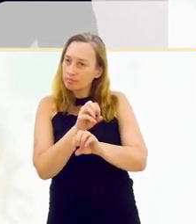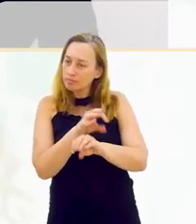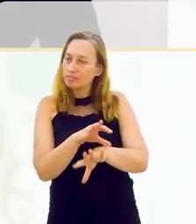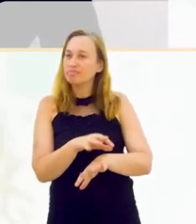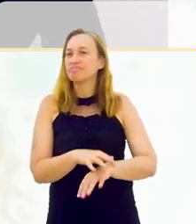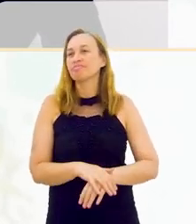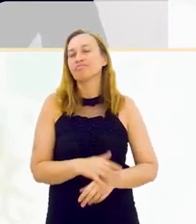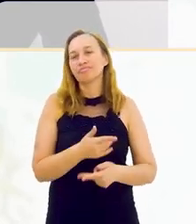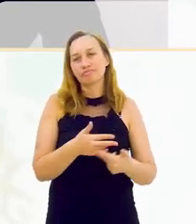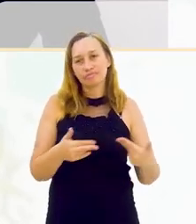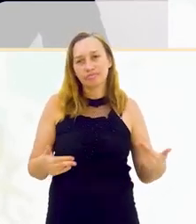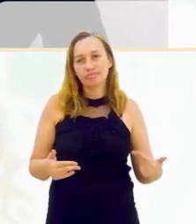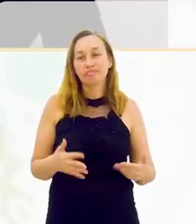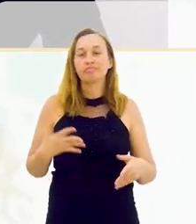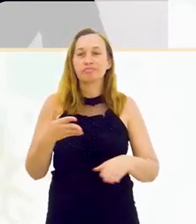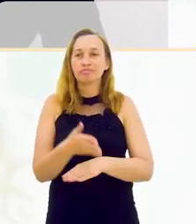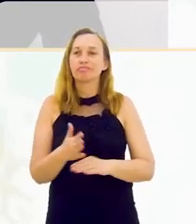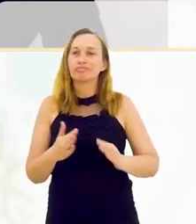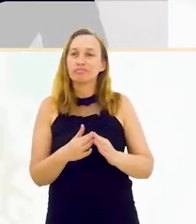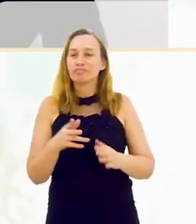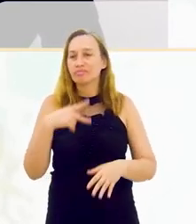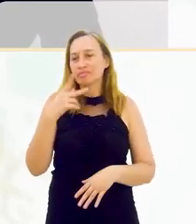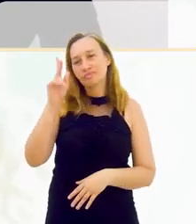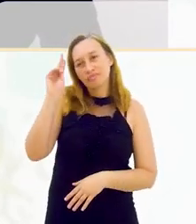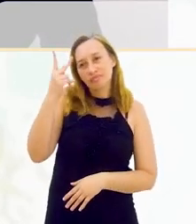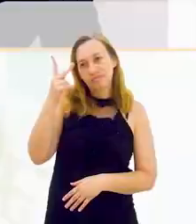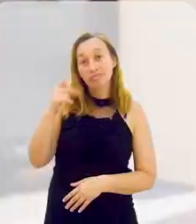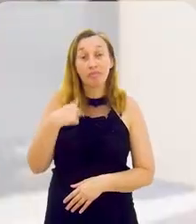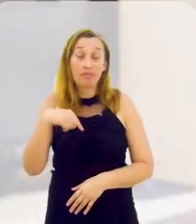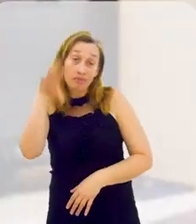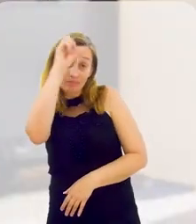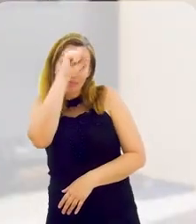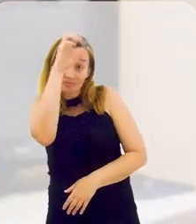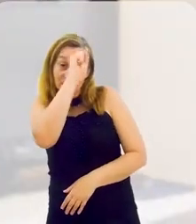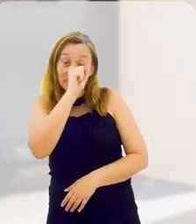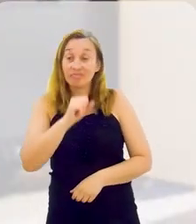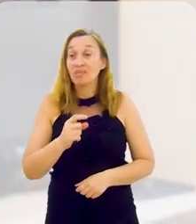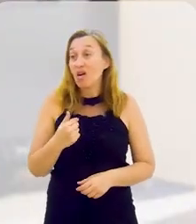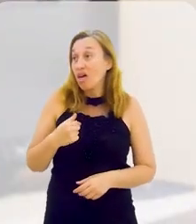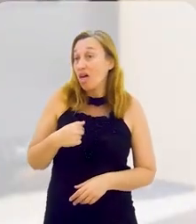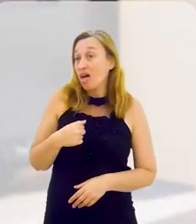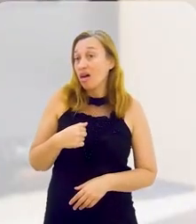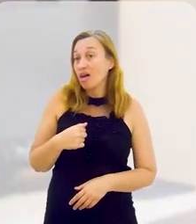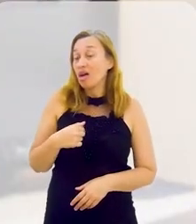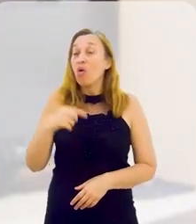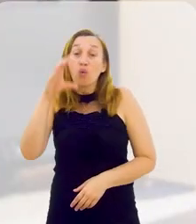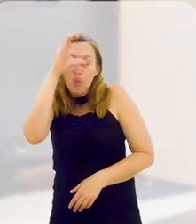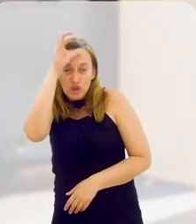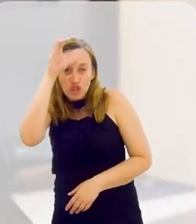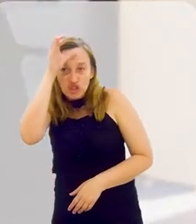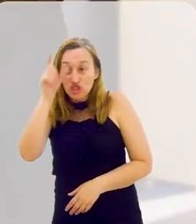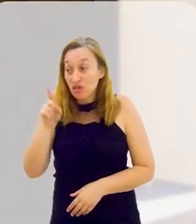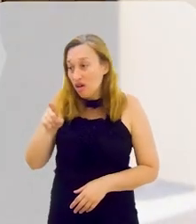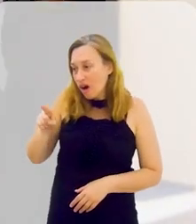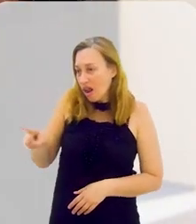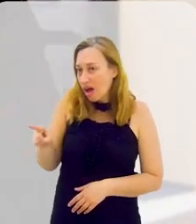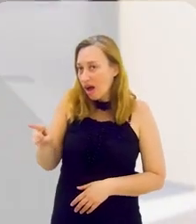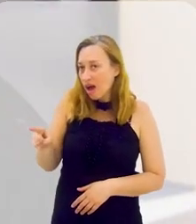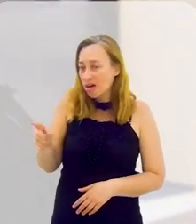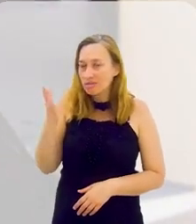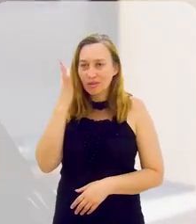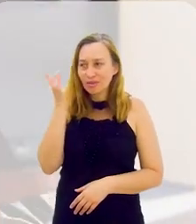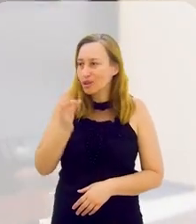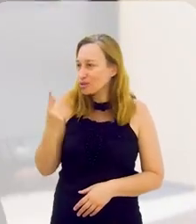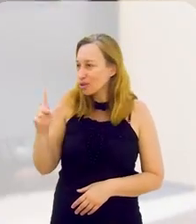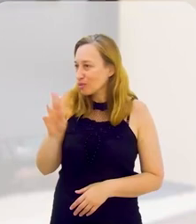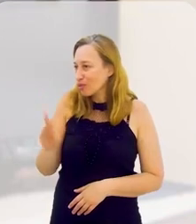assim, criança ensina muito. Então, Sim, chega em muito. casa contando uma história. Olha o que eu aprendi. Olha, o tio